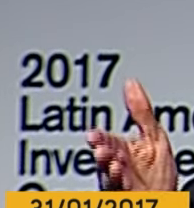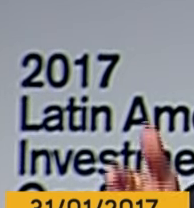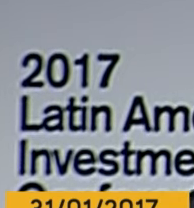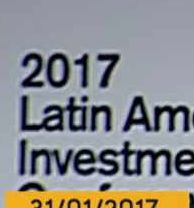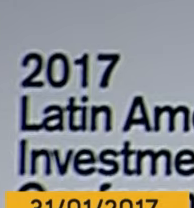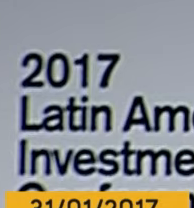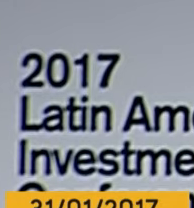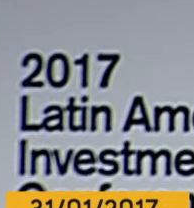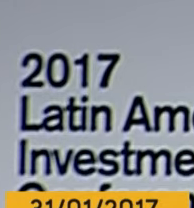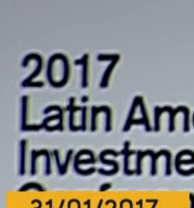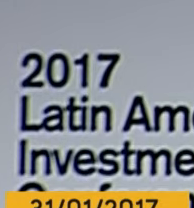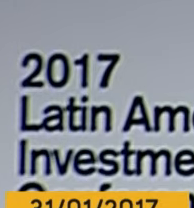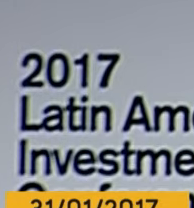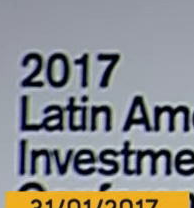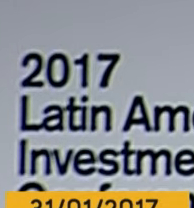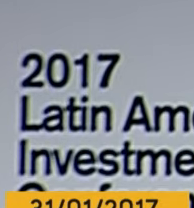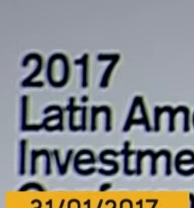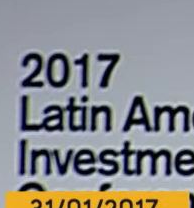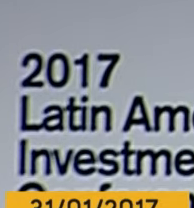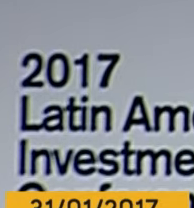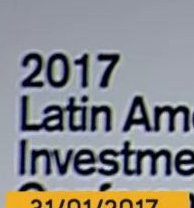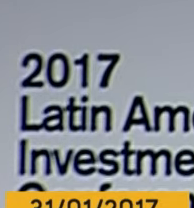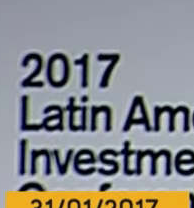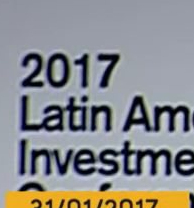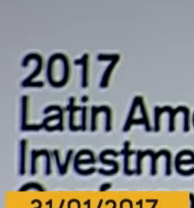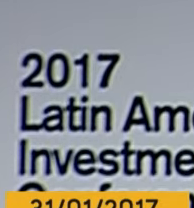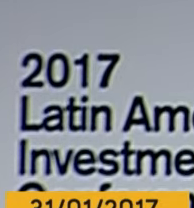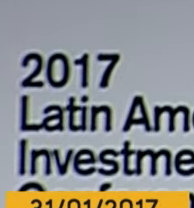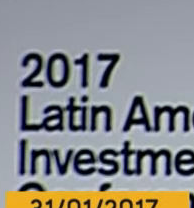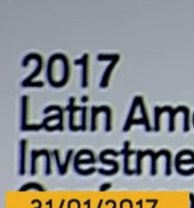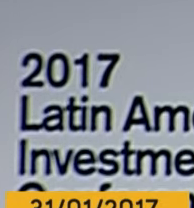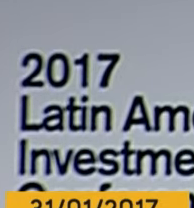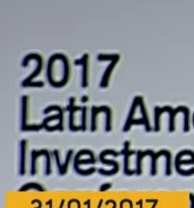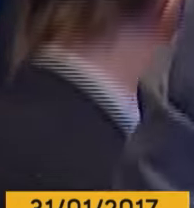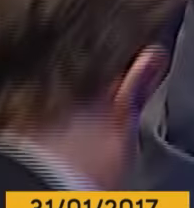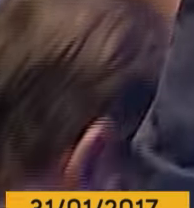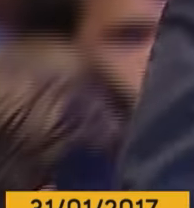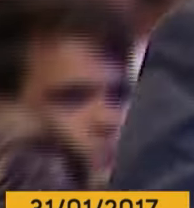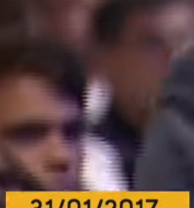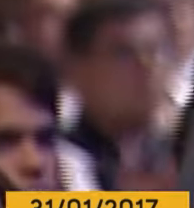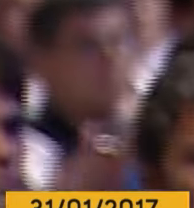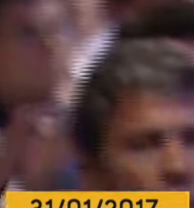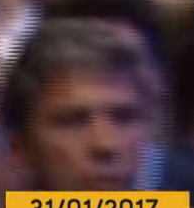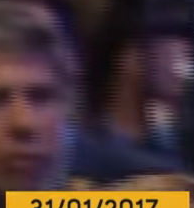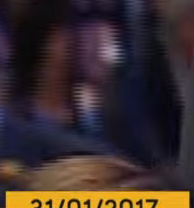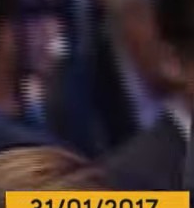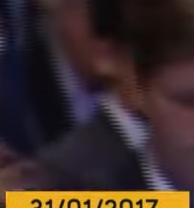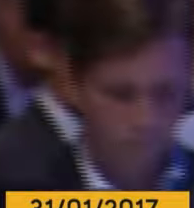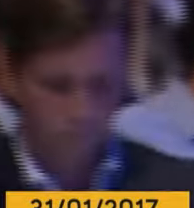Excelentíssimo Senhor Presidente da República Federativa do Brasil Sr Michel Temer muito